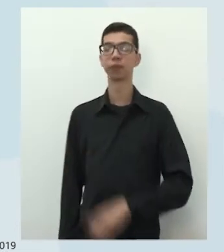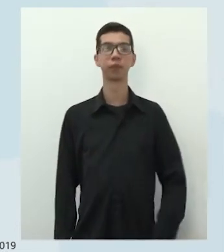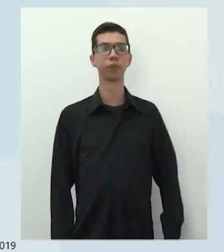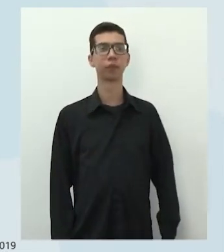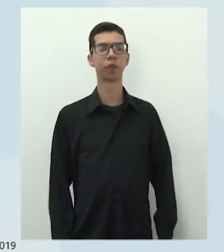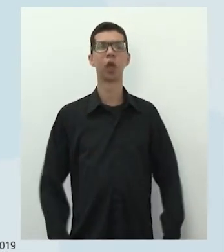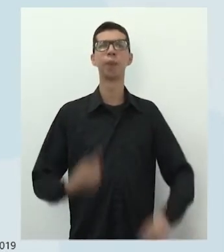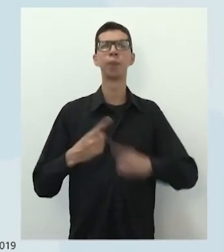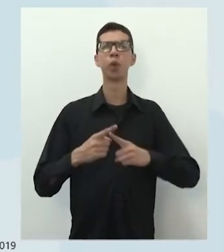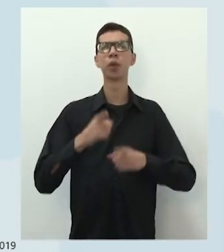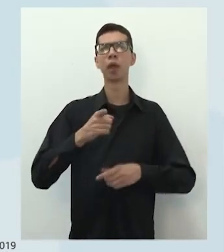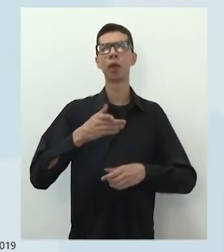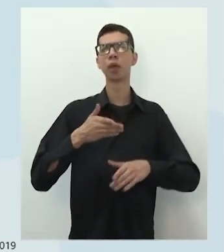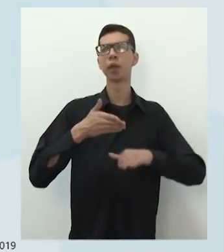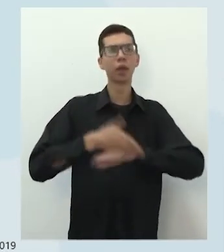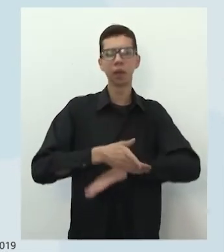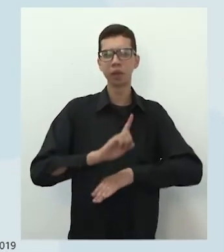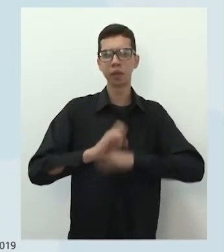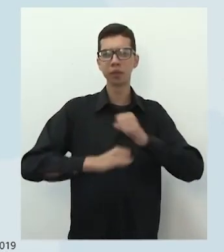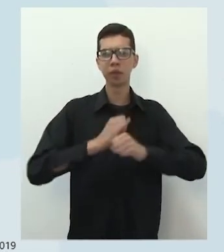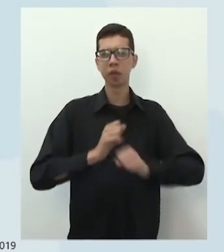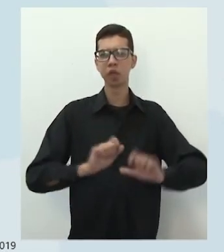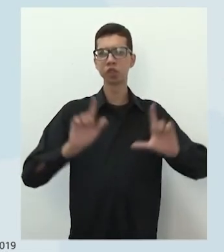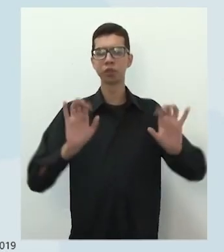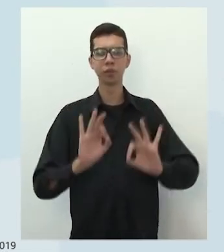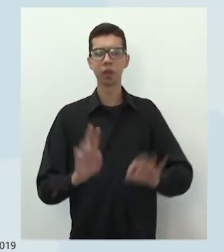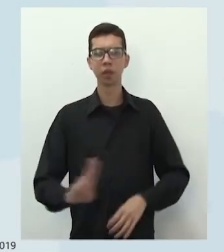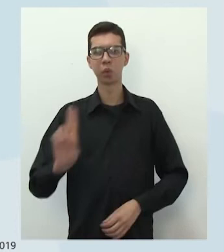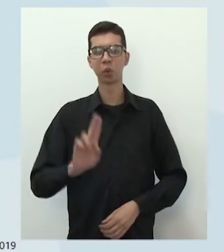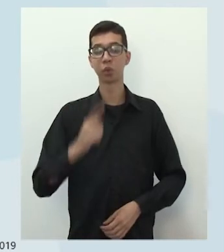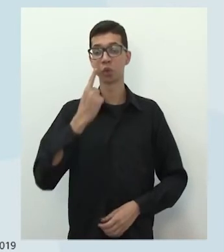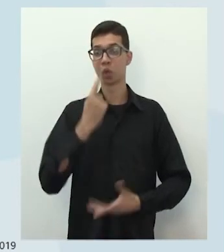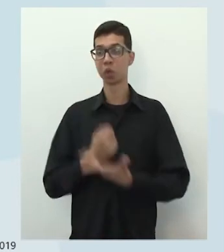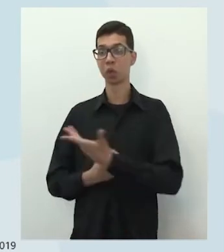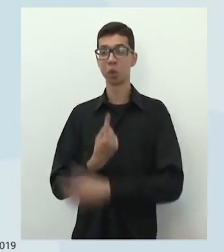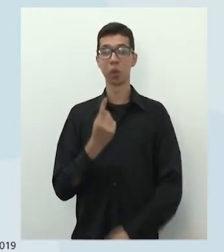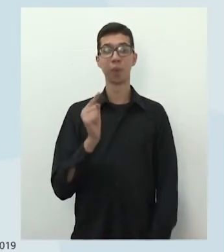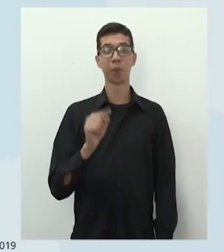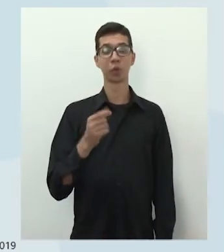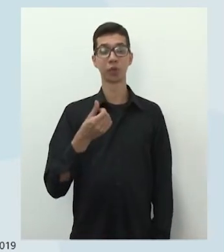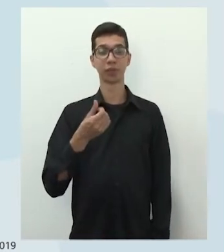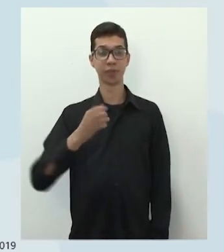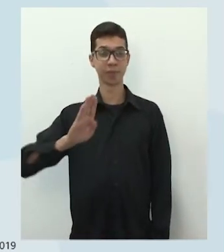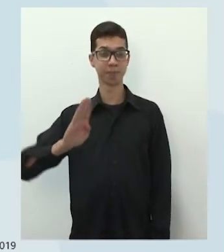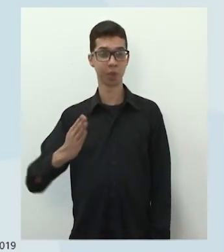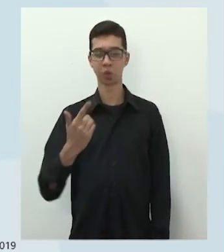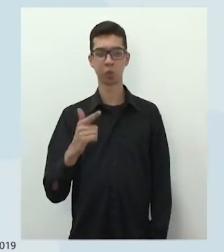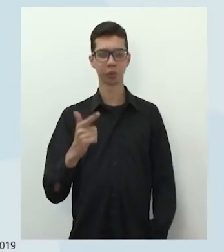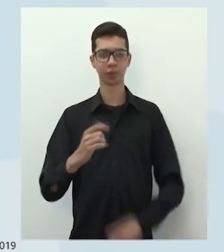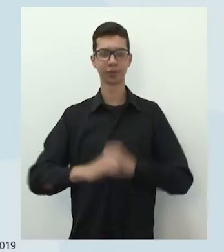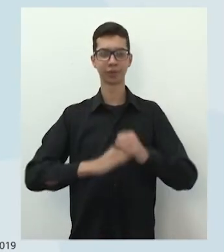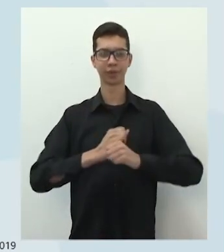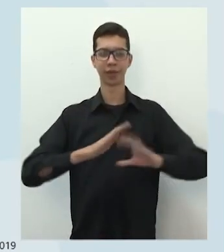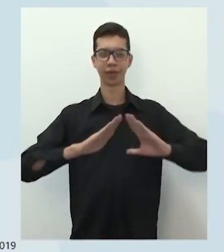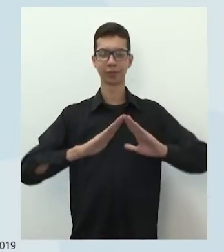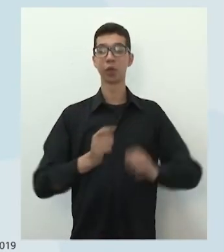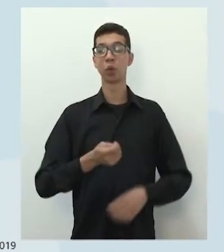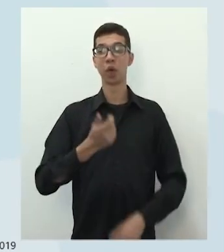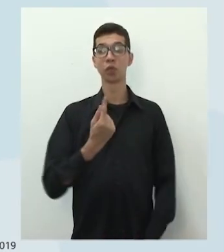que não tem qualidade de internet para conseguir acompanhar, e aí há uma diferença enorme naquele que tem banda larga de